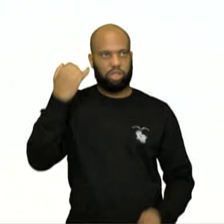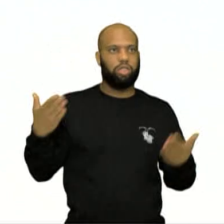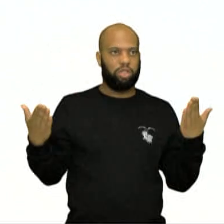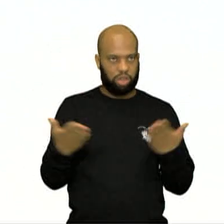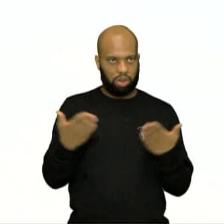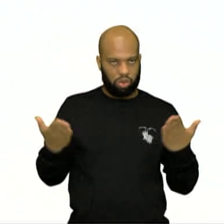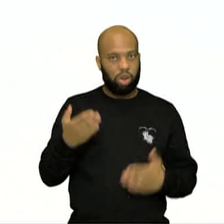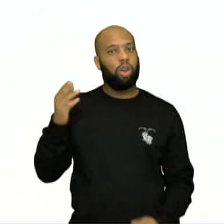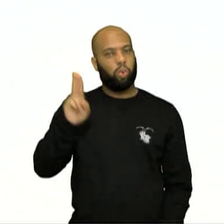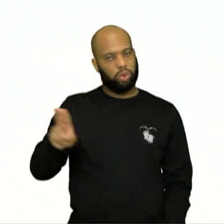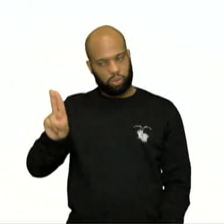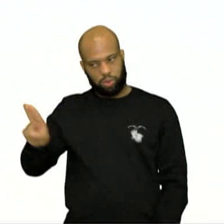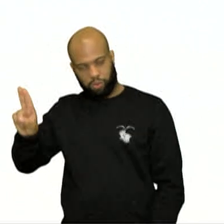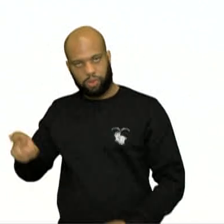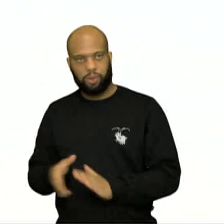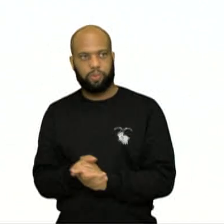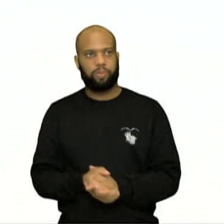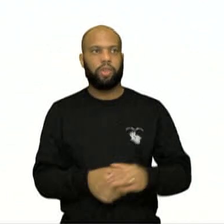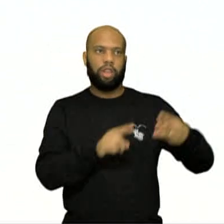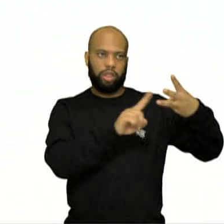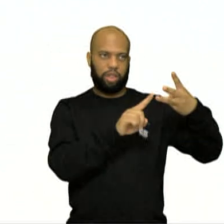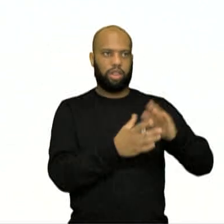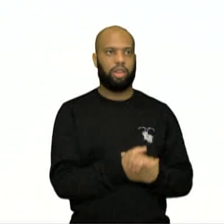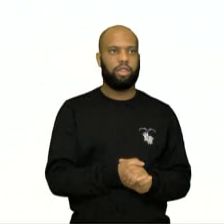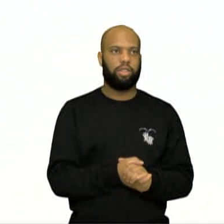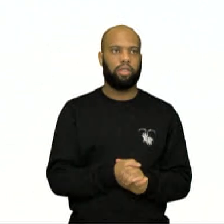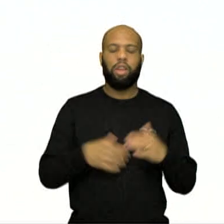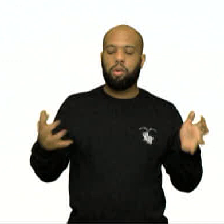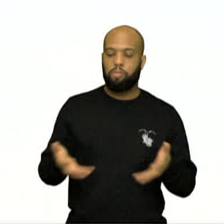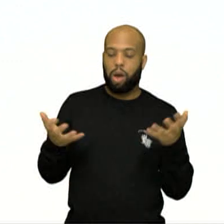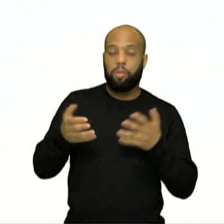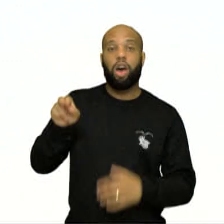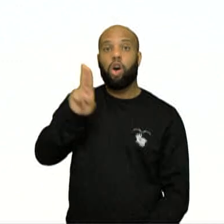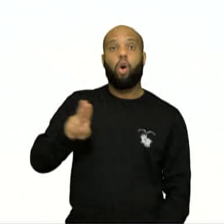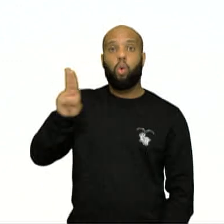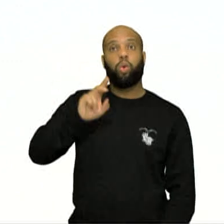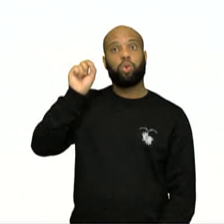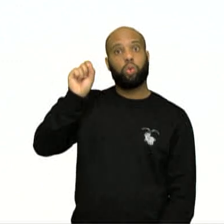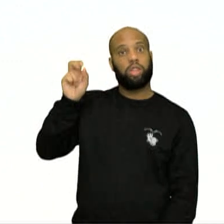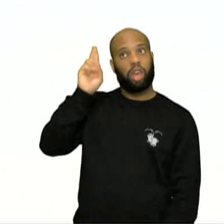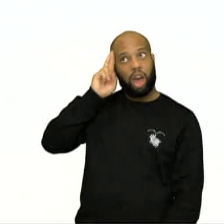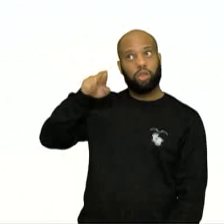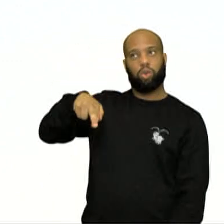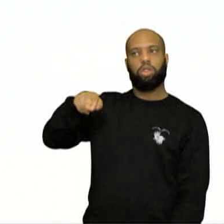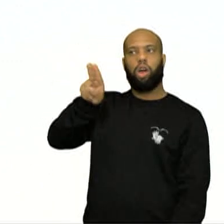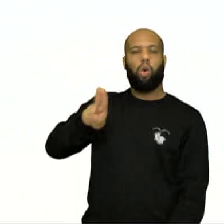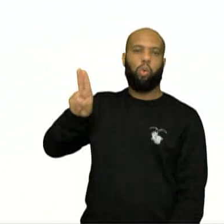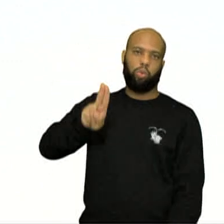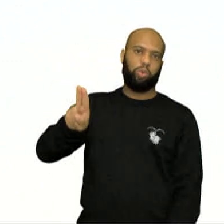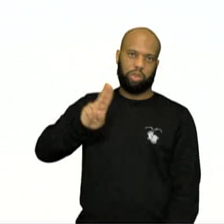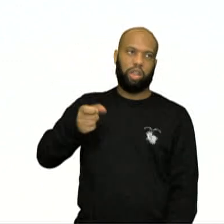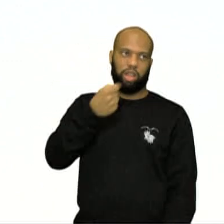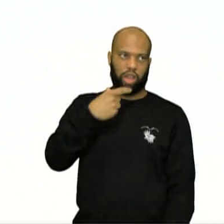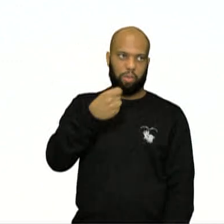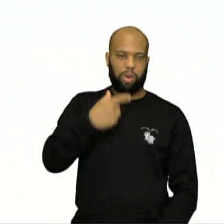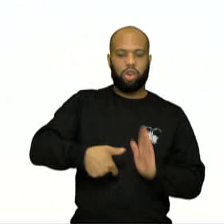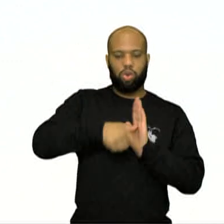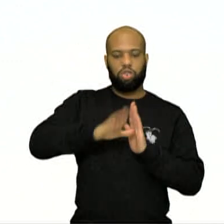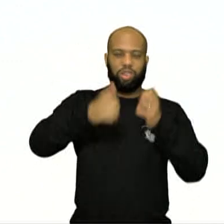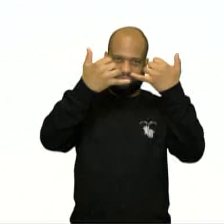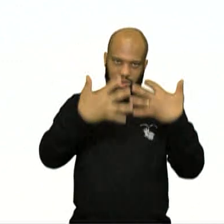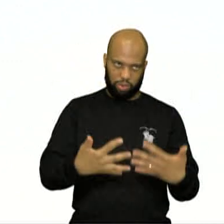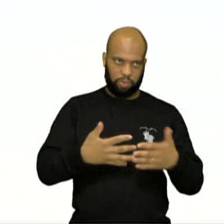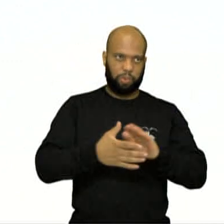são muito usados. 3. Prover o uso racional das plantas medicinais e medicamentos fitoterápicos, que é o que a gente falou no